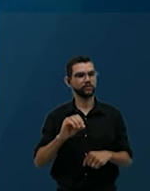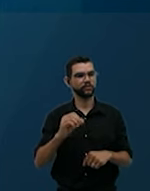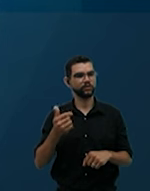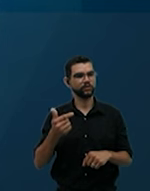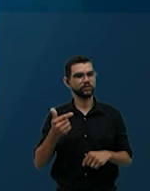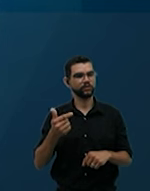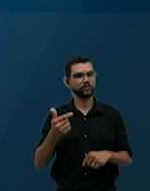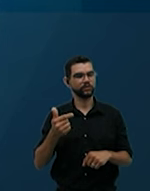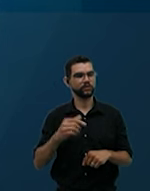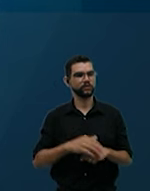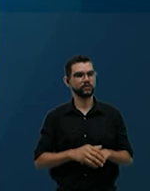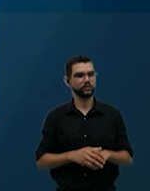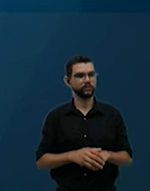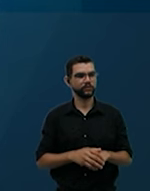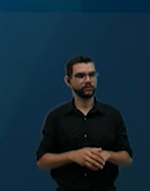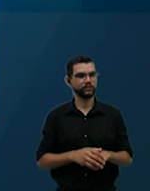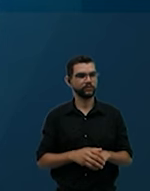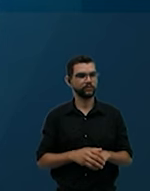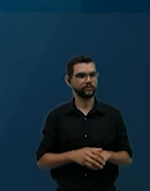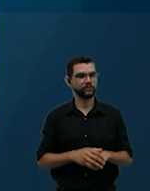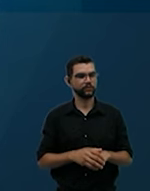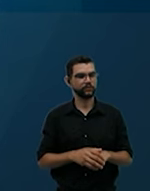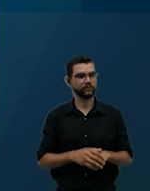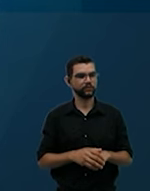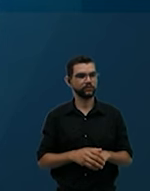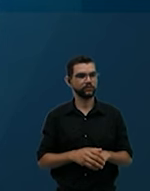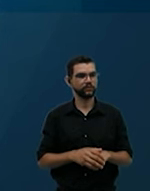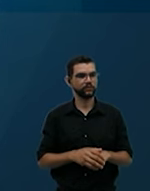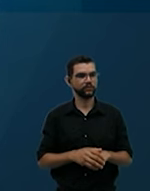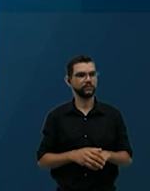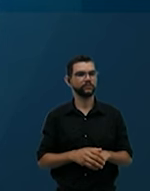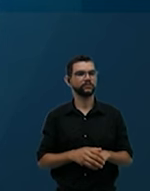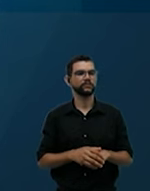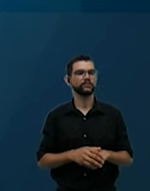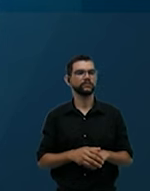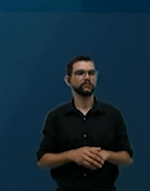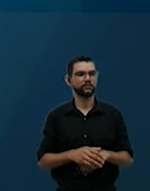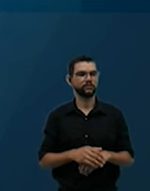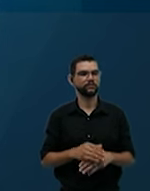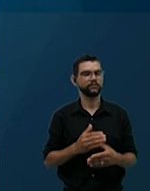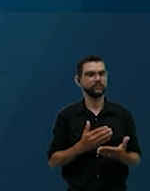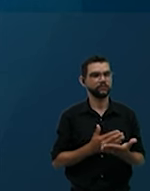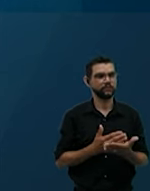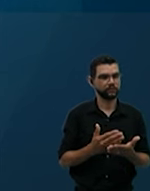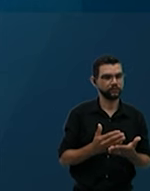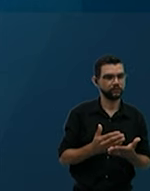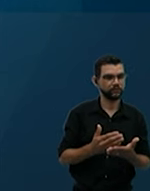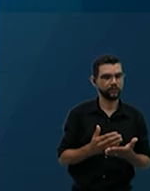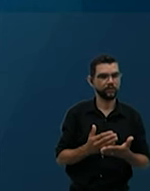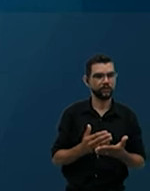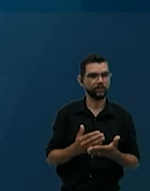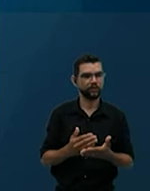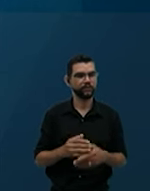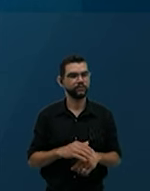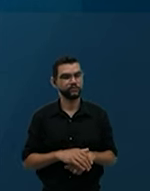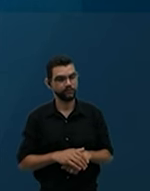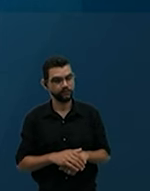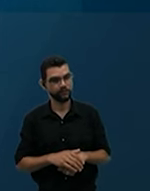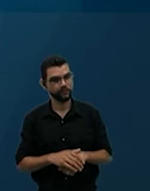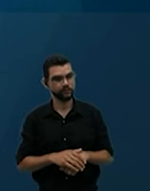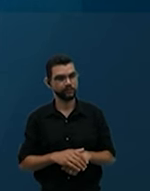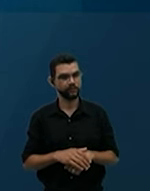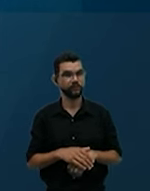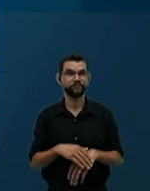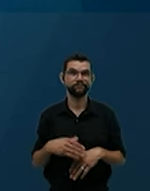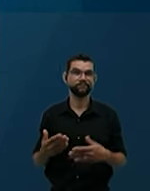ilícitos, ocorridos muito antes da promulgação da Constituição vigente. E, portanto, não há